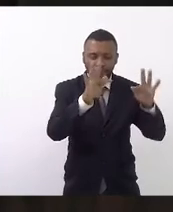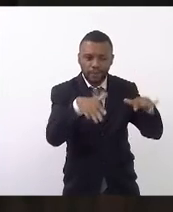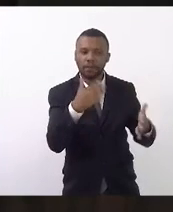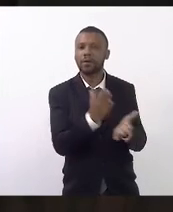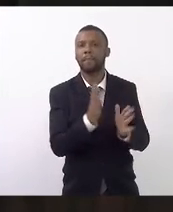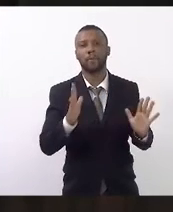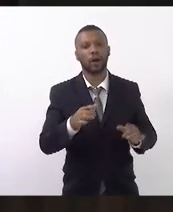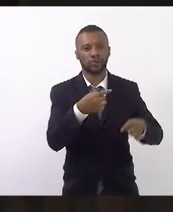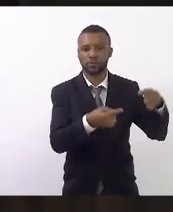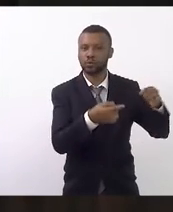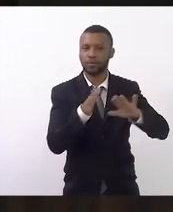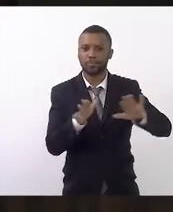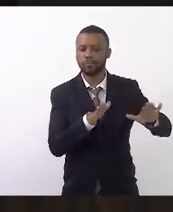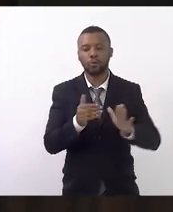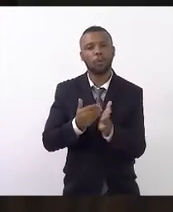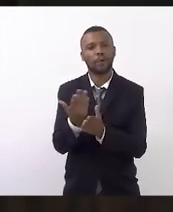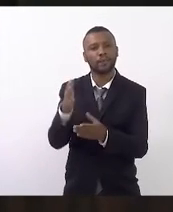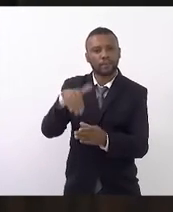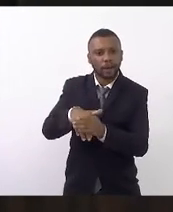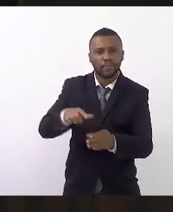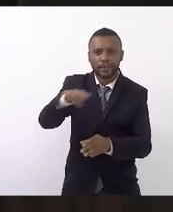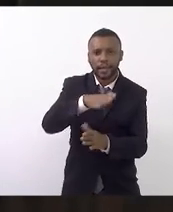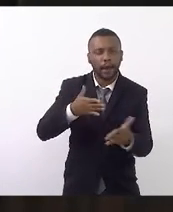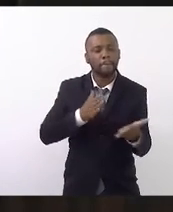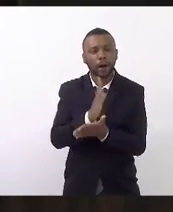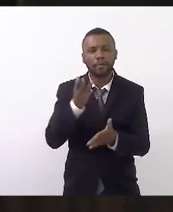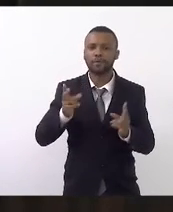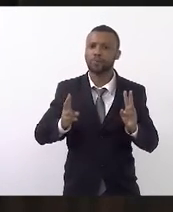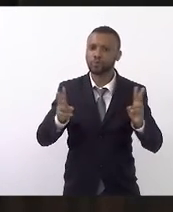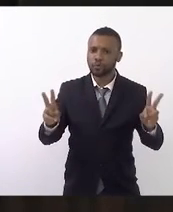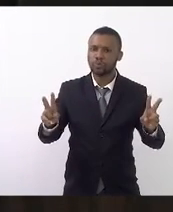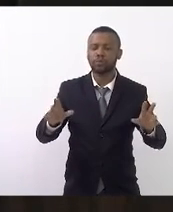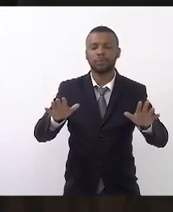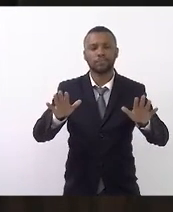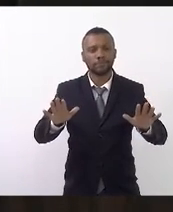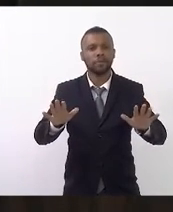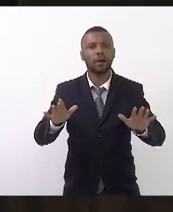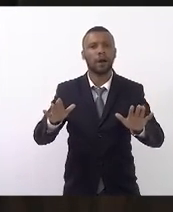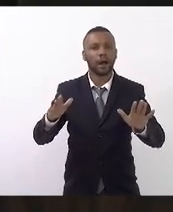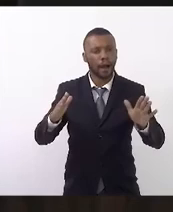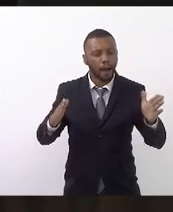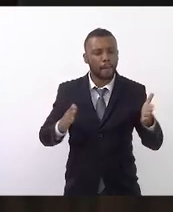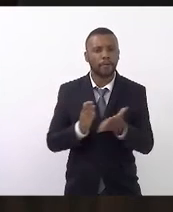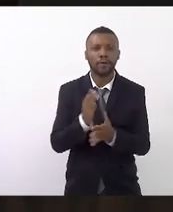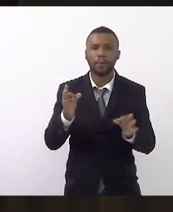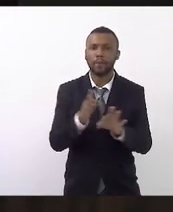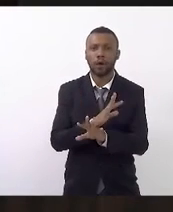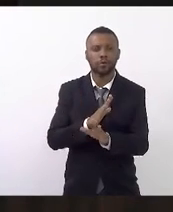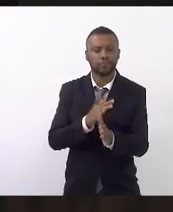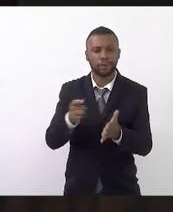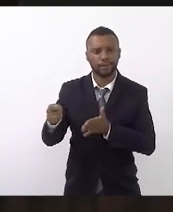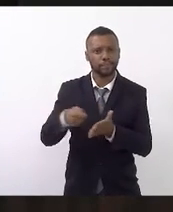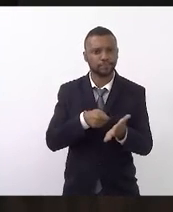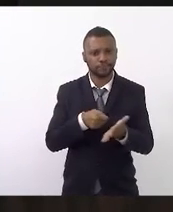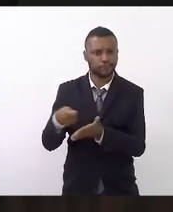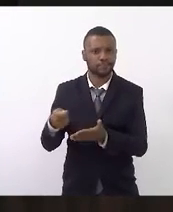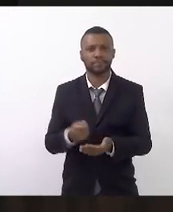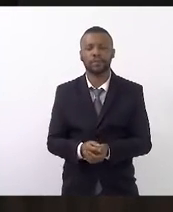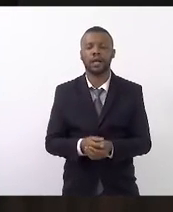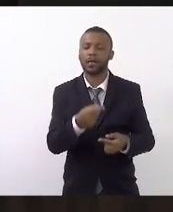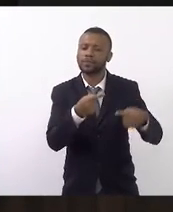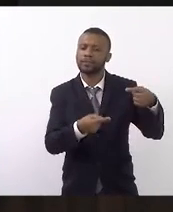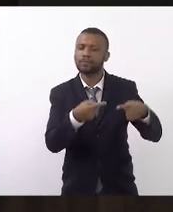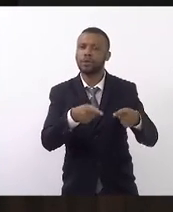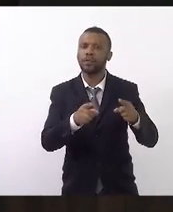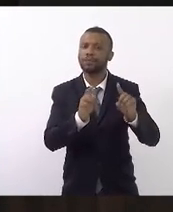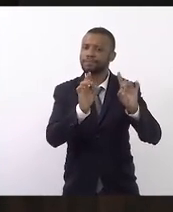a discussão, é em votação. Os senhores que aprovam permaneçam como estão. Aprovado, vai autógrafo. Em tramitação